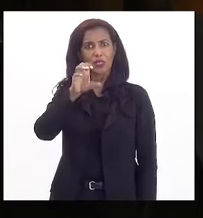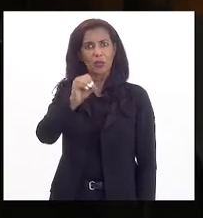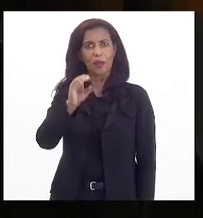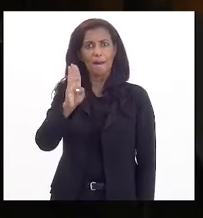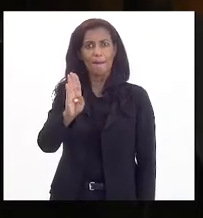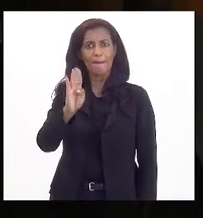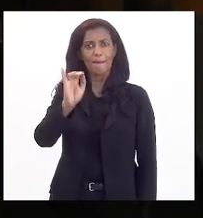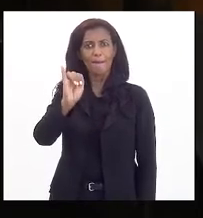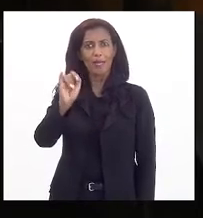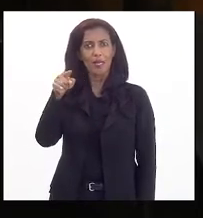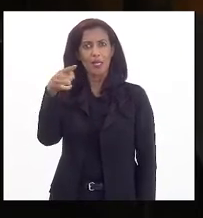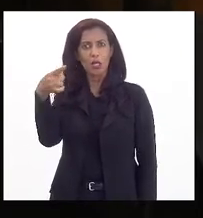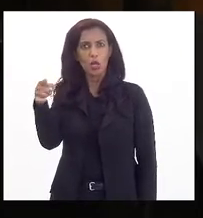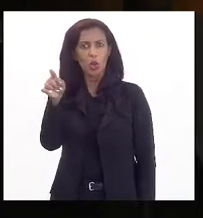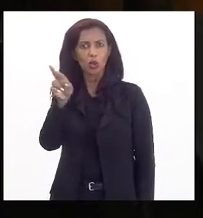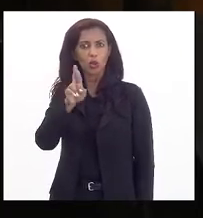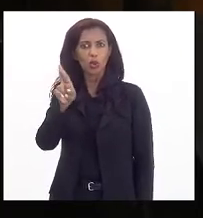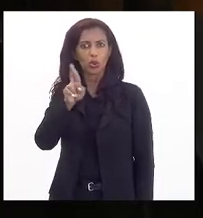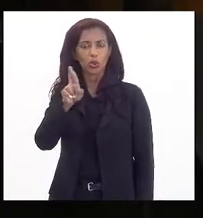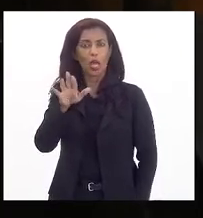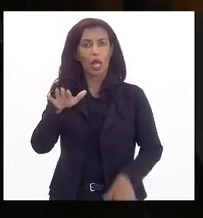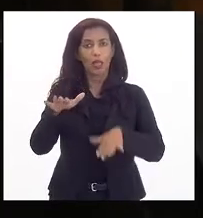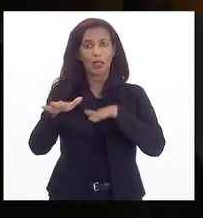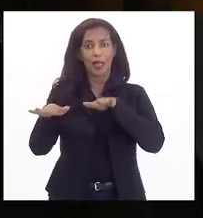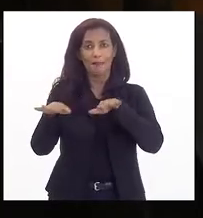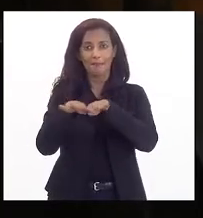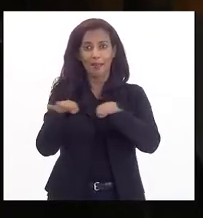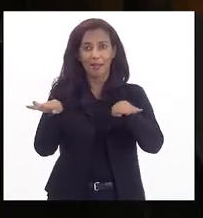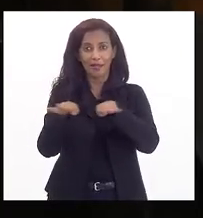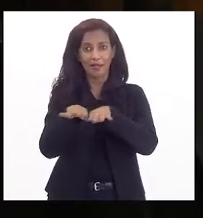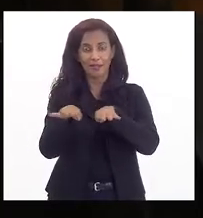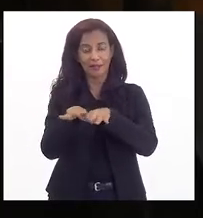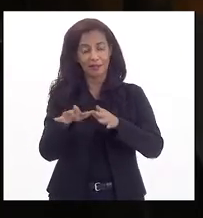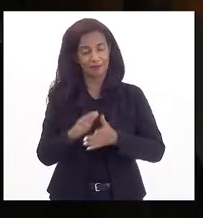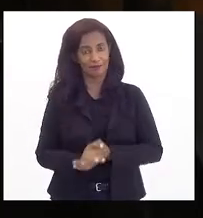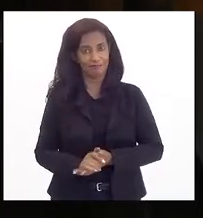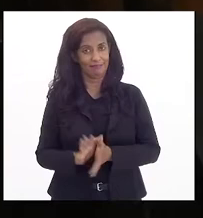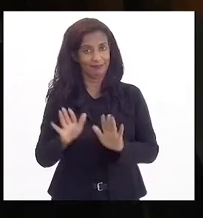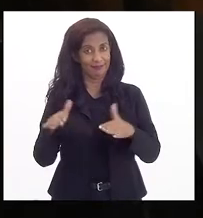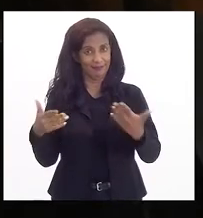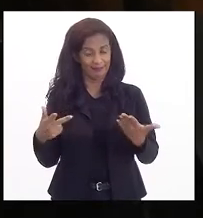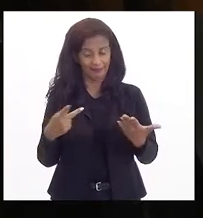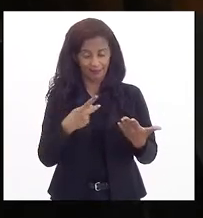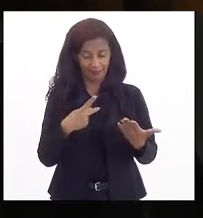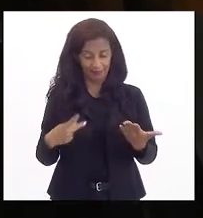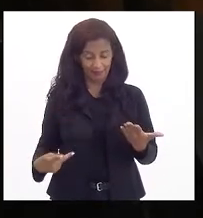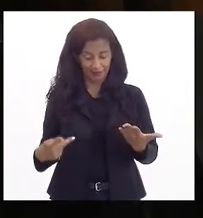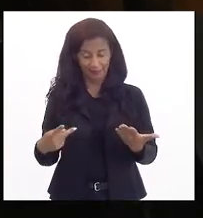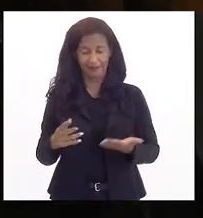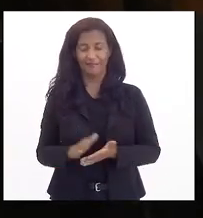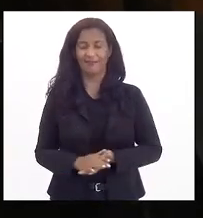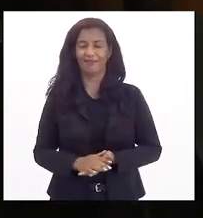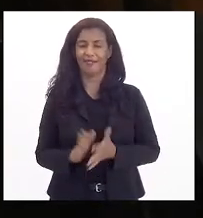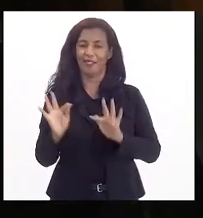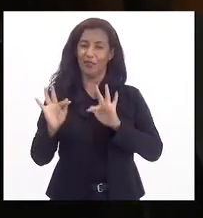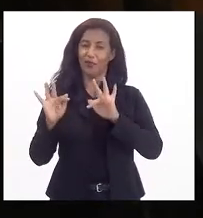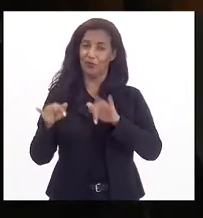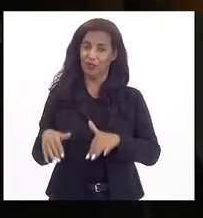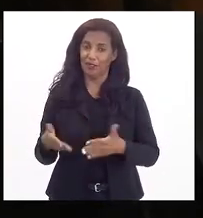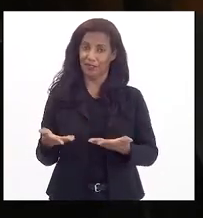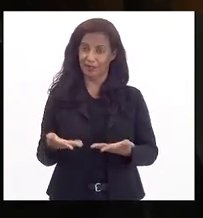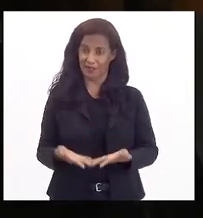reais na média. Então, senhora presidente, eu termino aqui